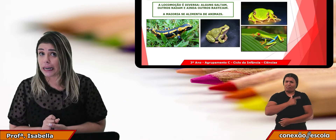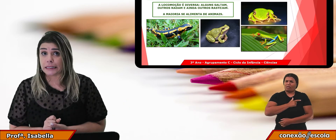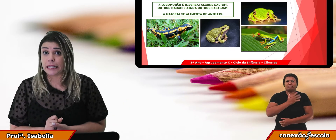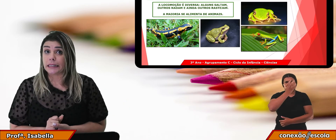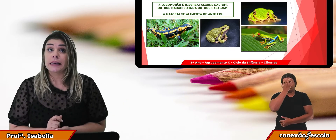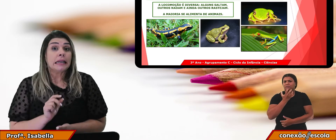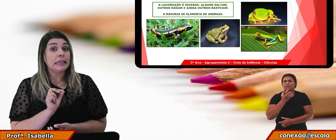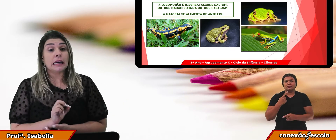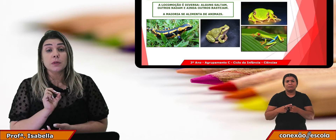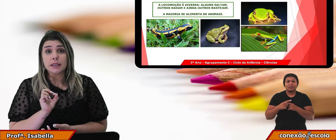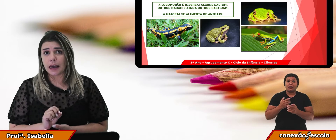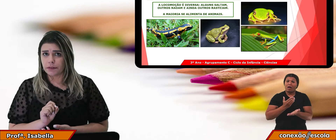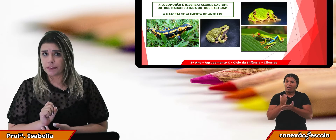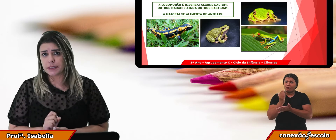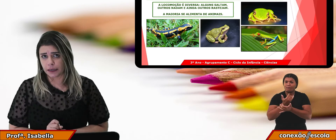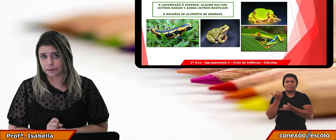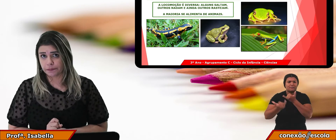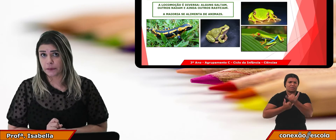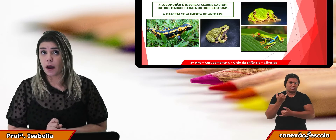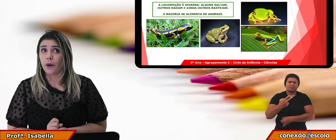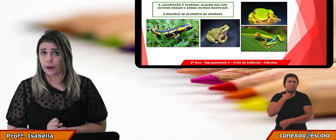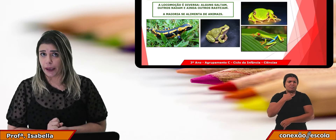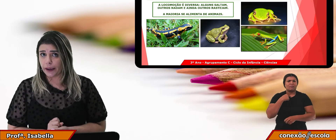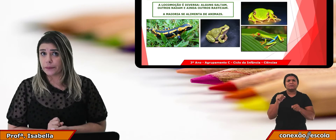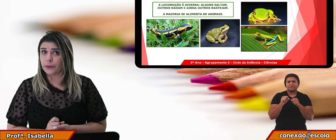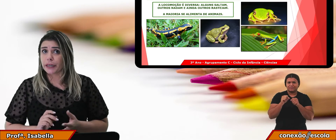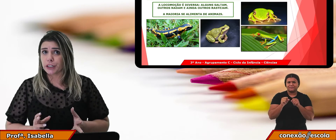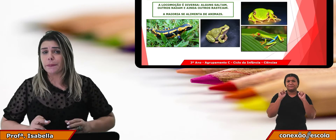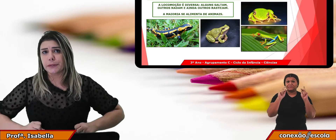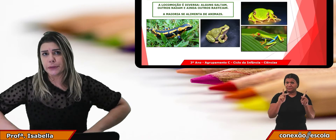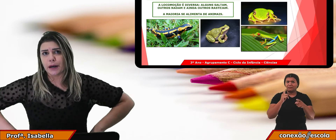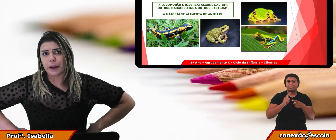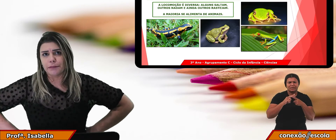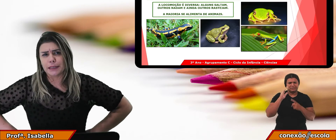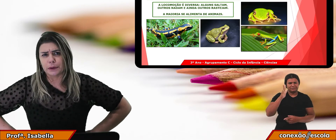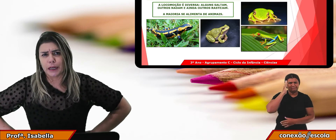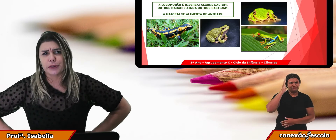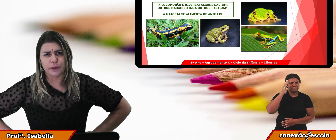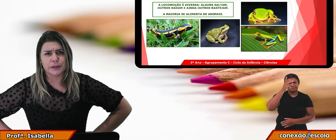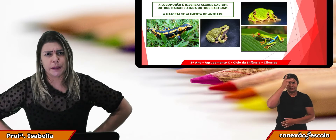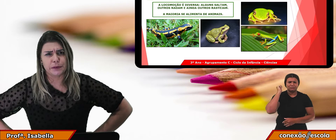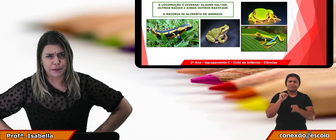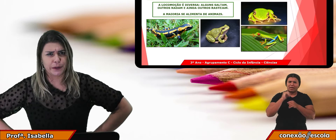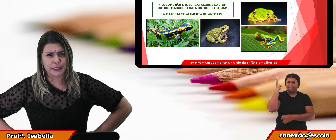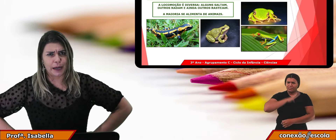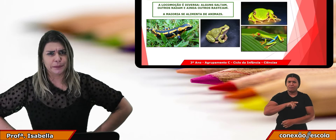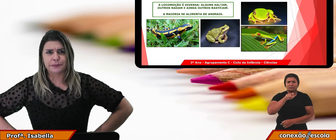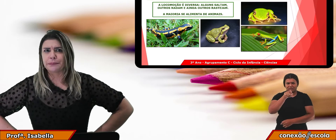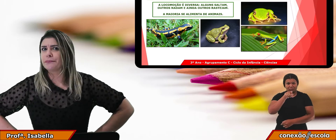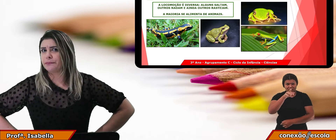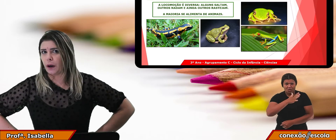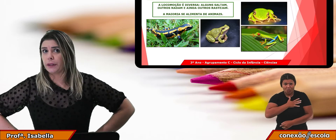de brincadeiras que não se deve fazer, ok? Porque já pensou se alguém faz maldade com você? Você vai